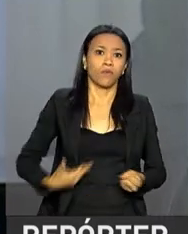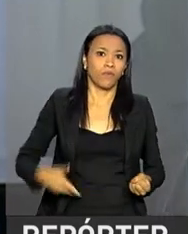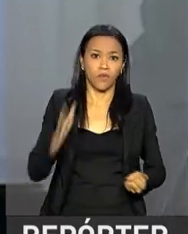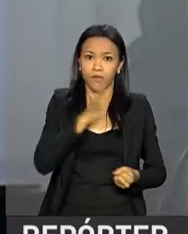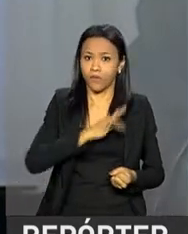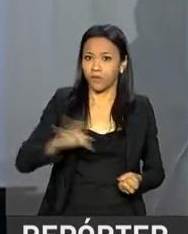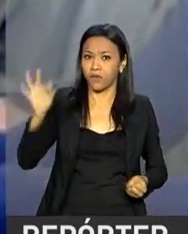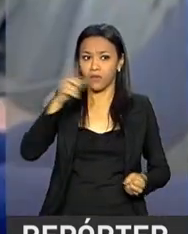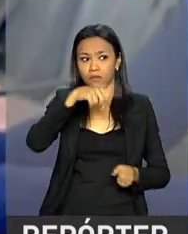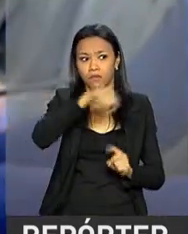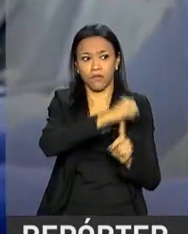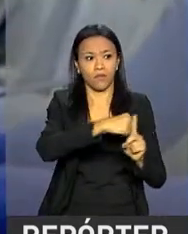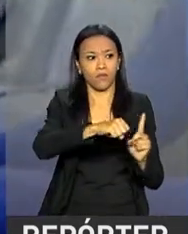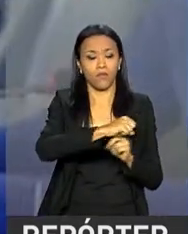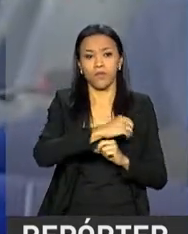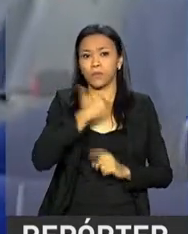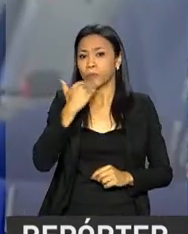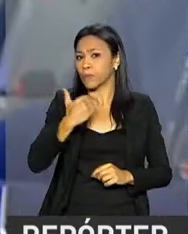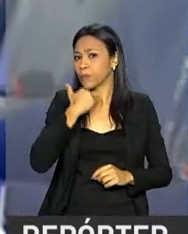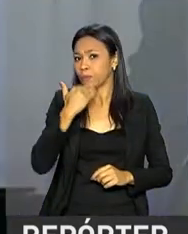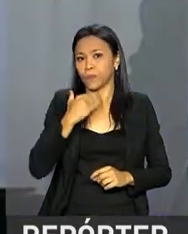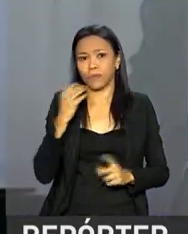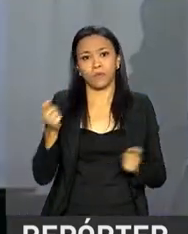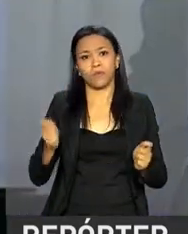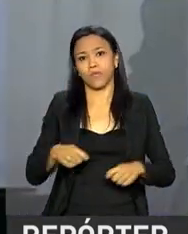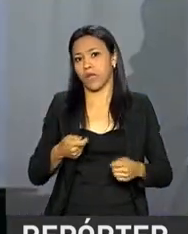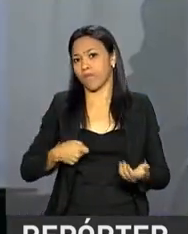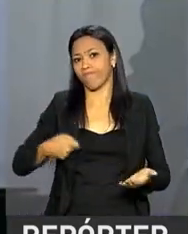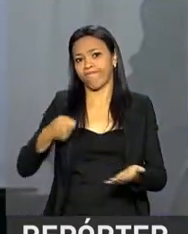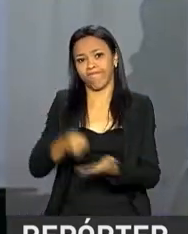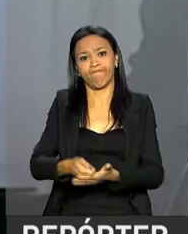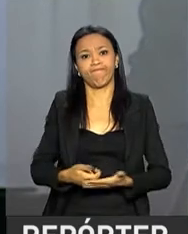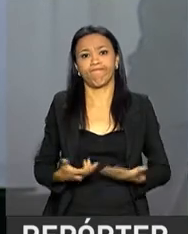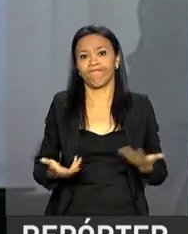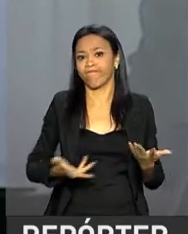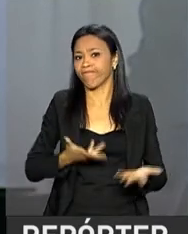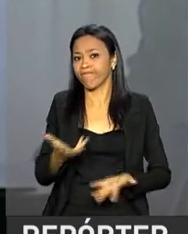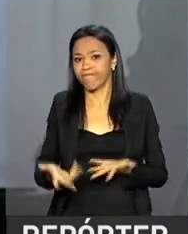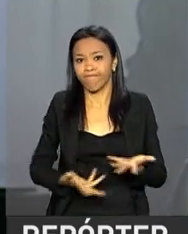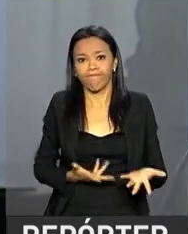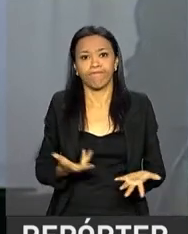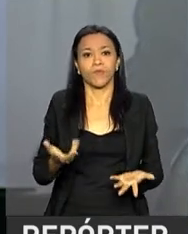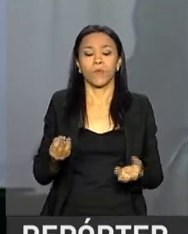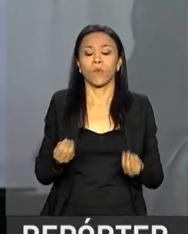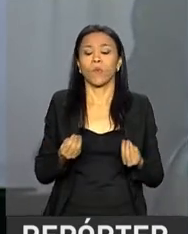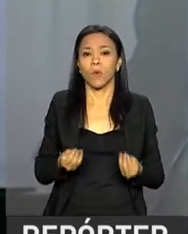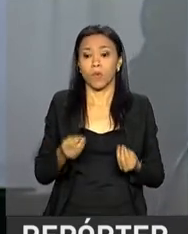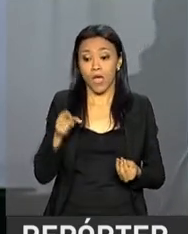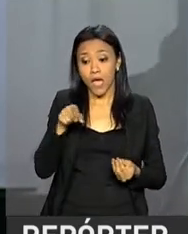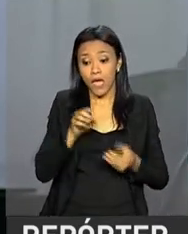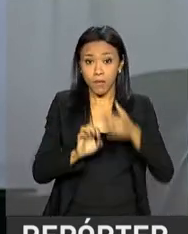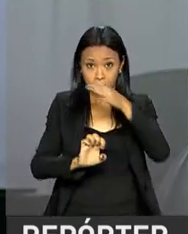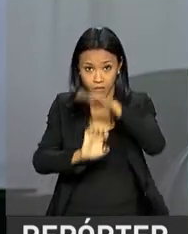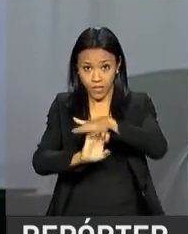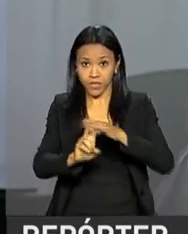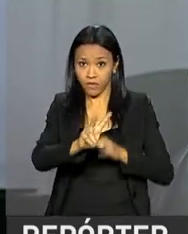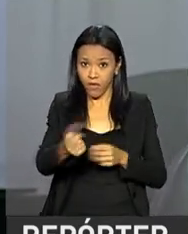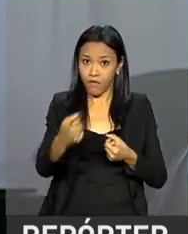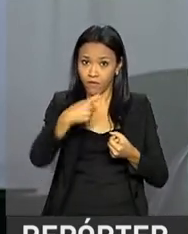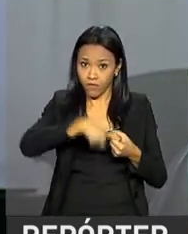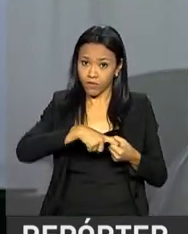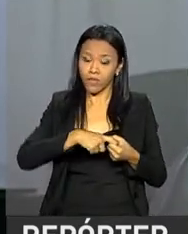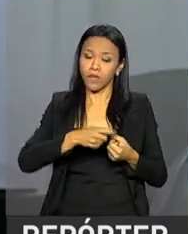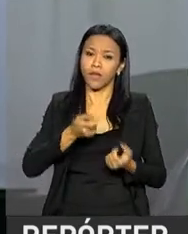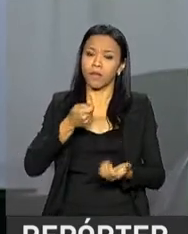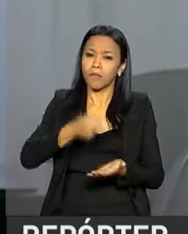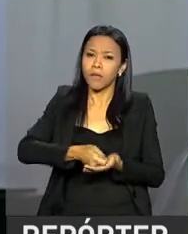têm condições mais de poder bancar. Vai voltar a gerar, a pagar dividendos, uma empresa que vai voltar a pagar, a